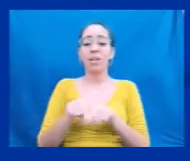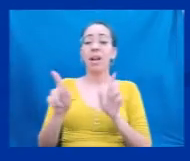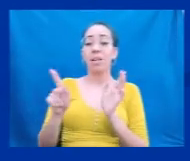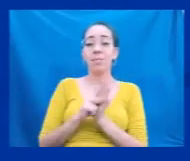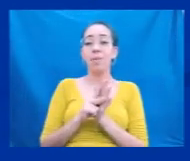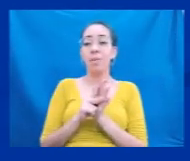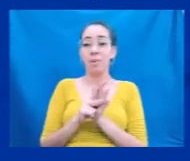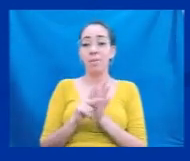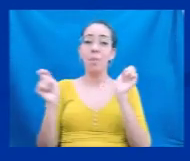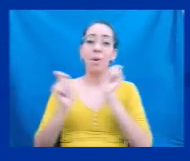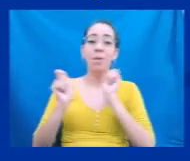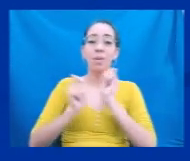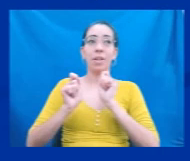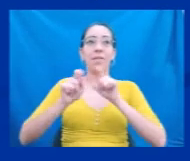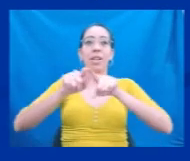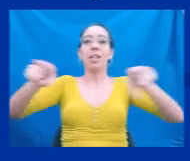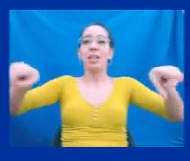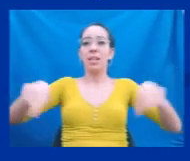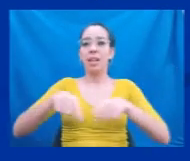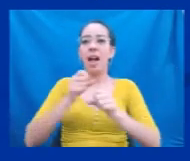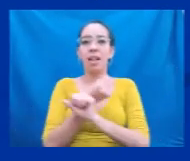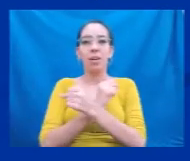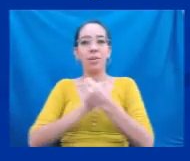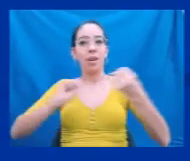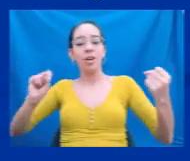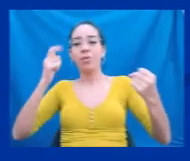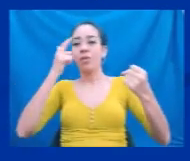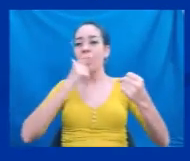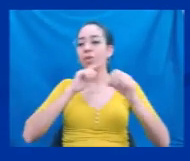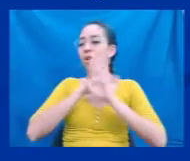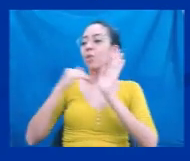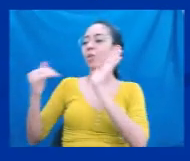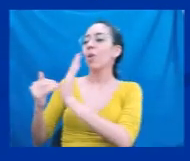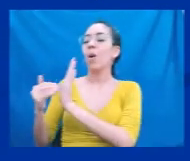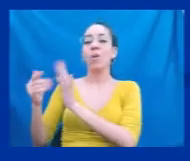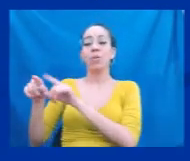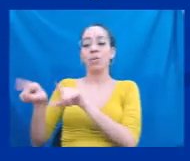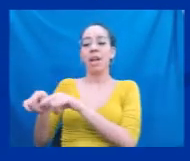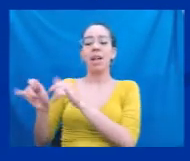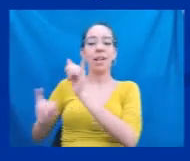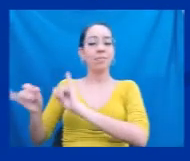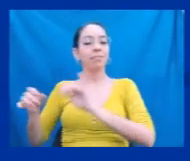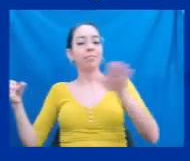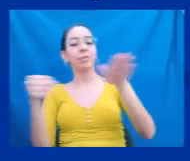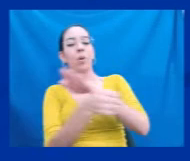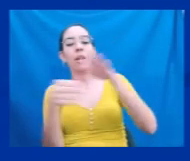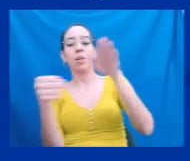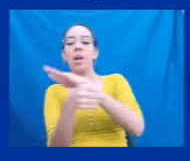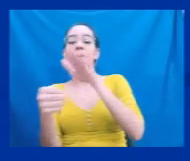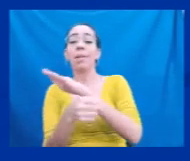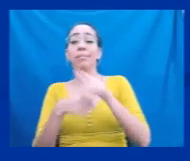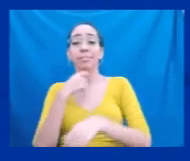de pesquisa, que quando você precisa de um produto, você se dirige a esse almoxarifado. Almoxarifado esse, né, que no mundo ideal deveria